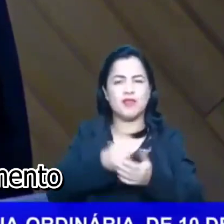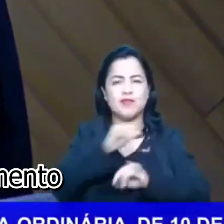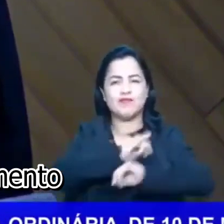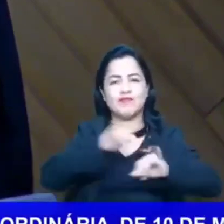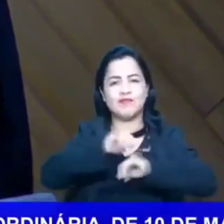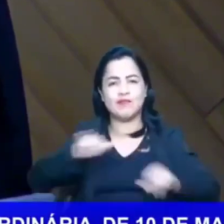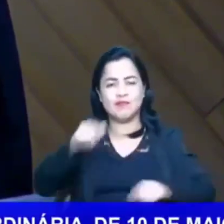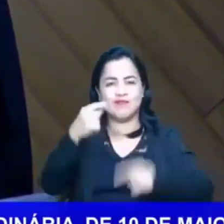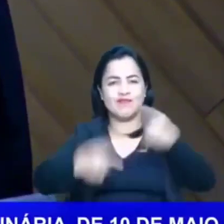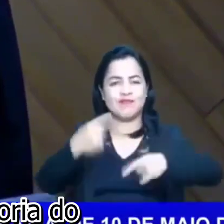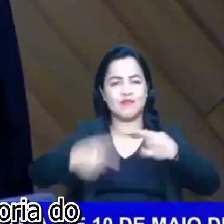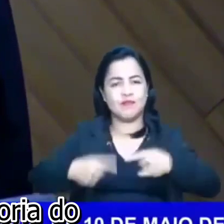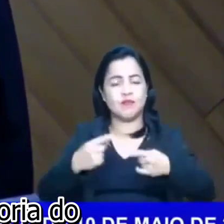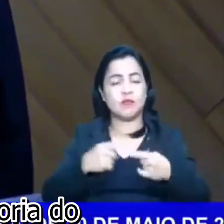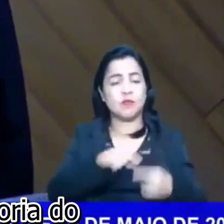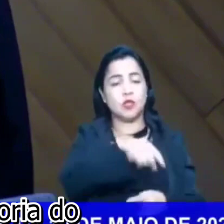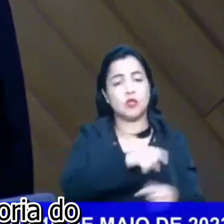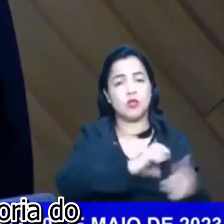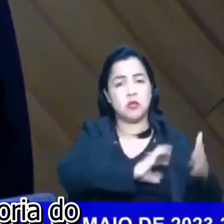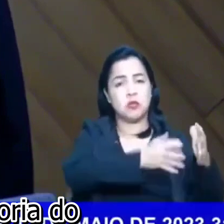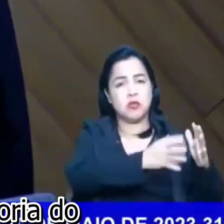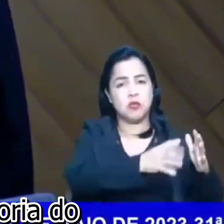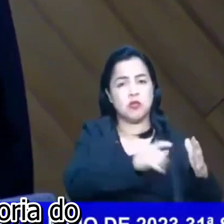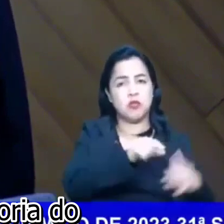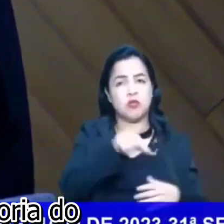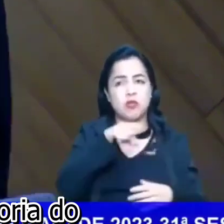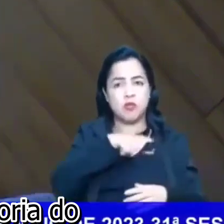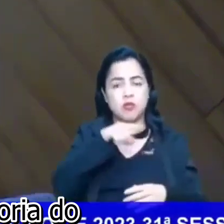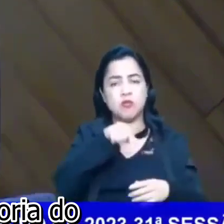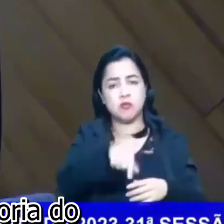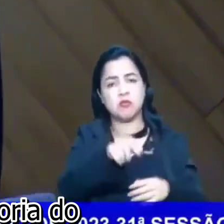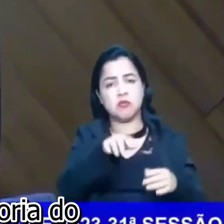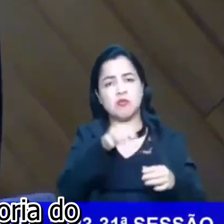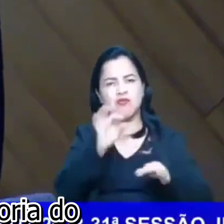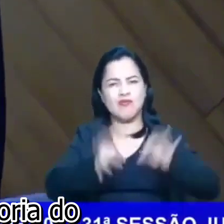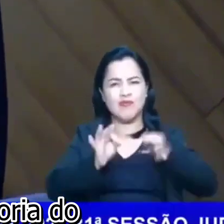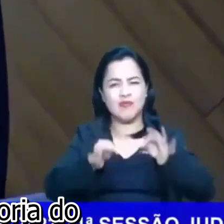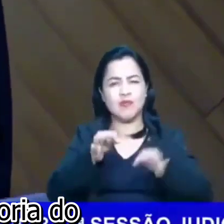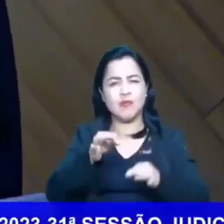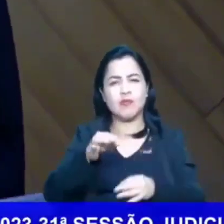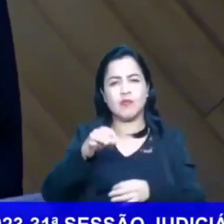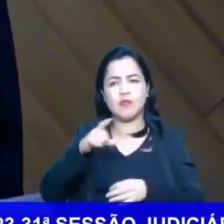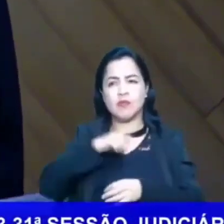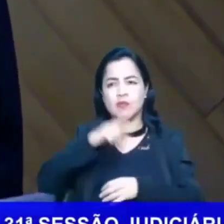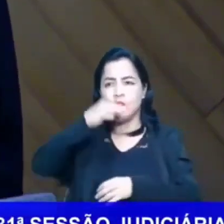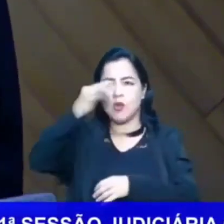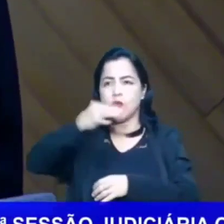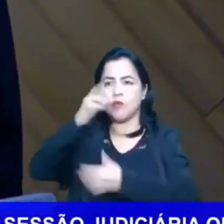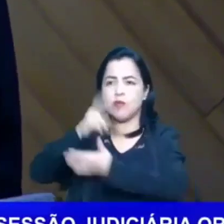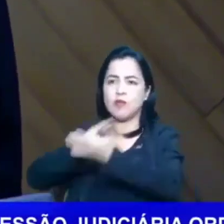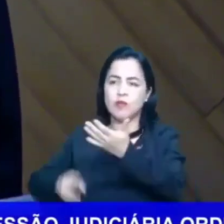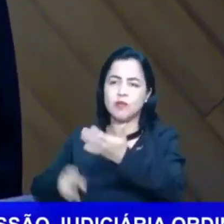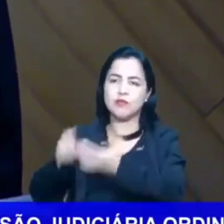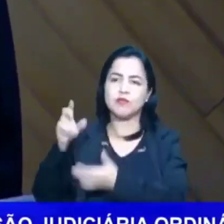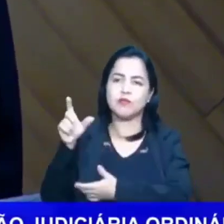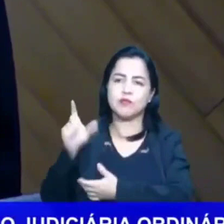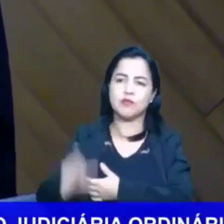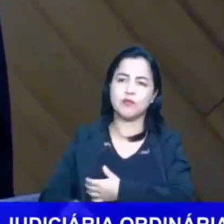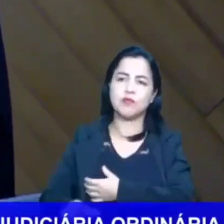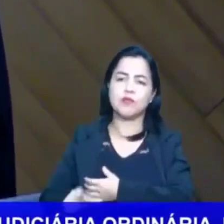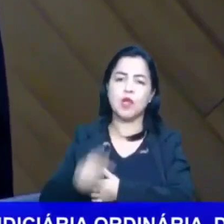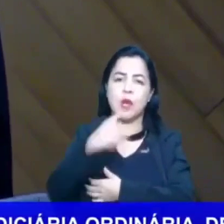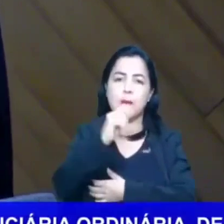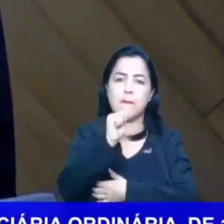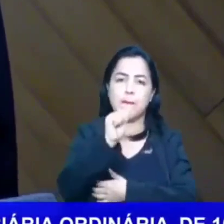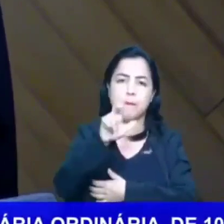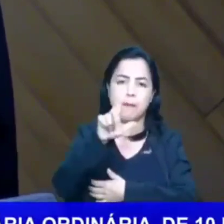pelo partido, uma vez que esse colendo do tribunal, por meio da relatoria do então do relator